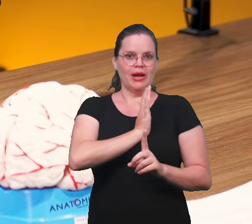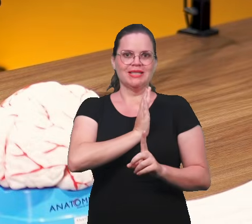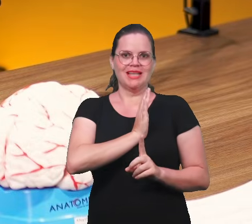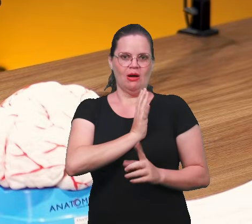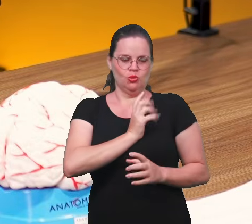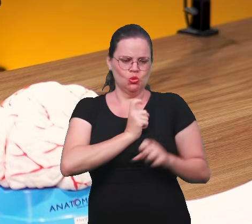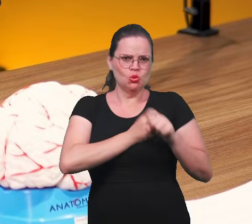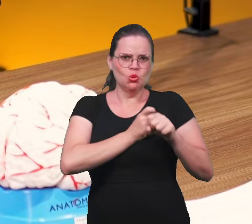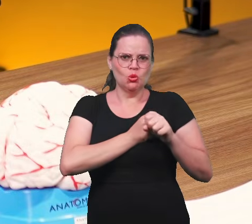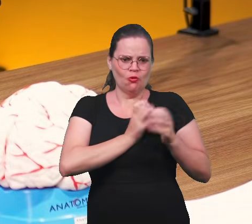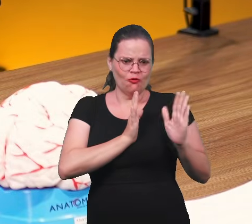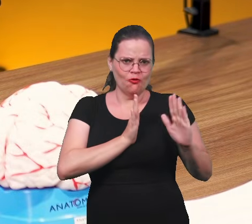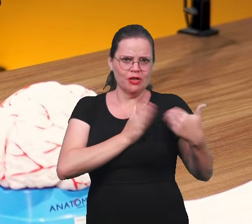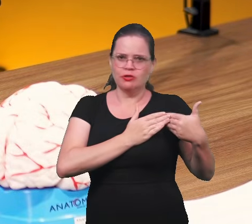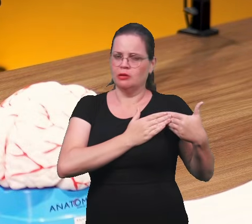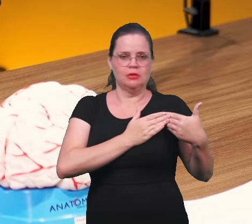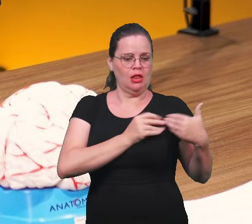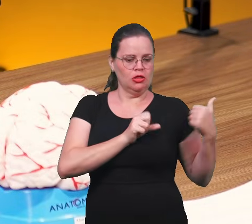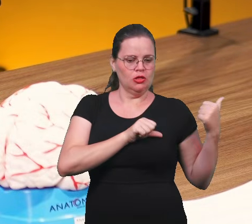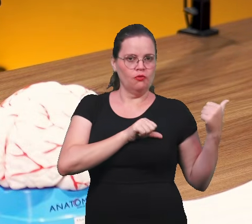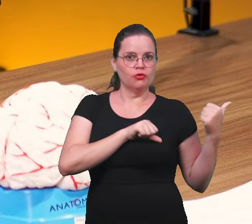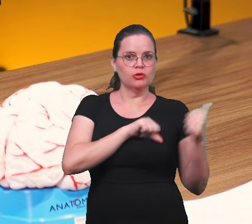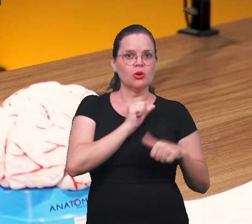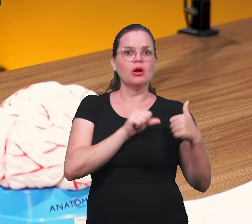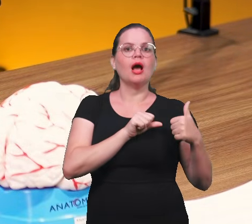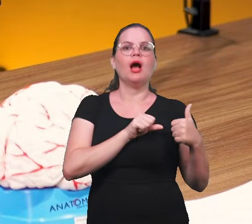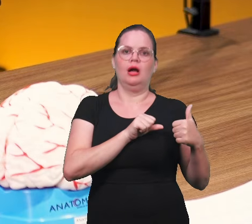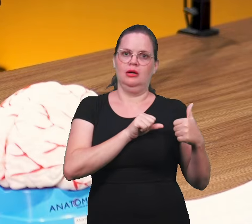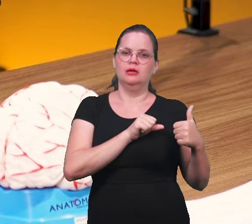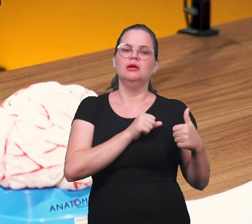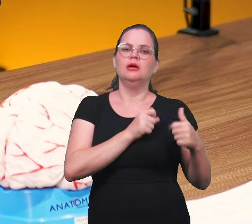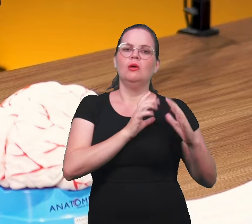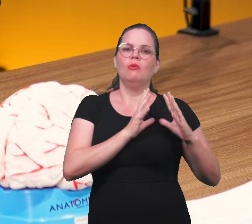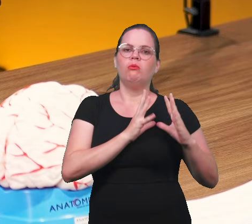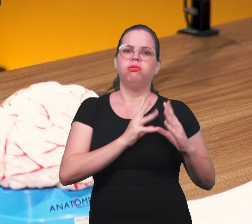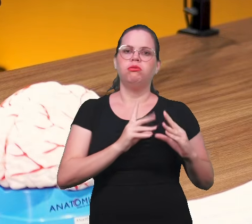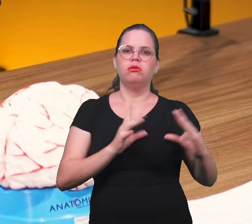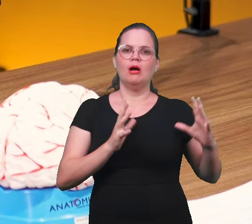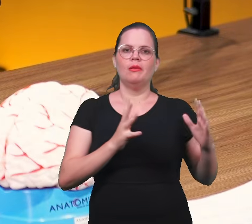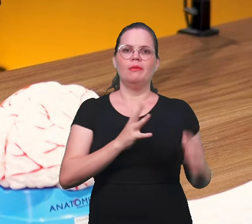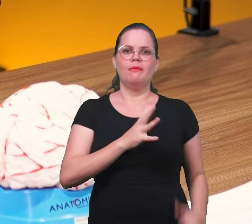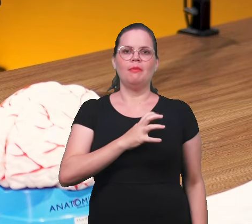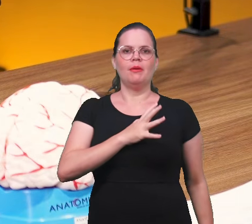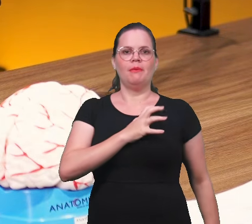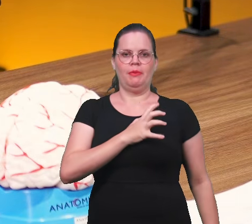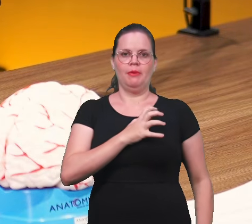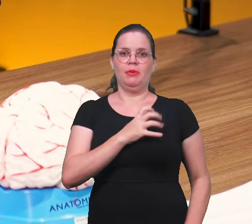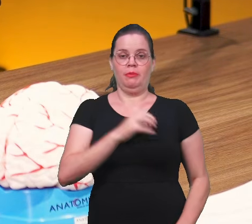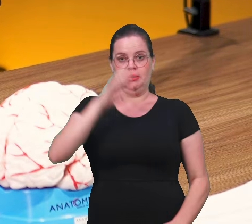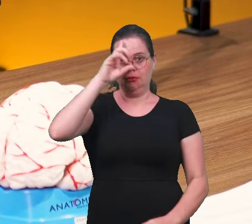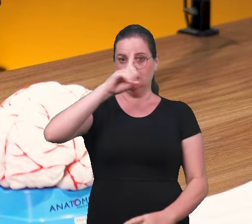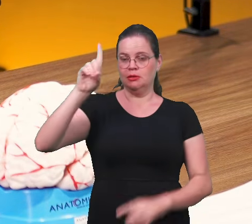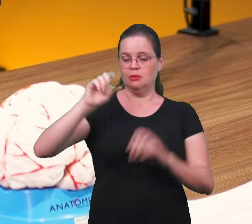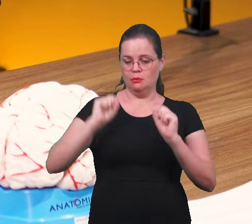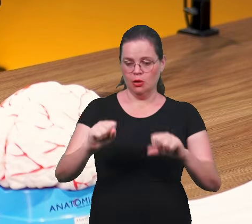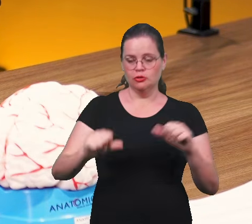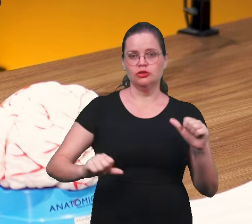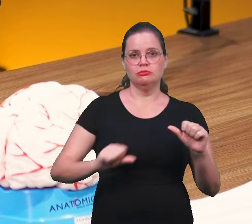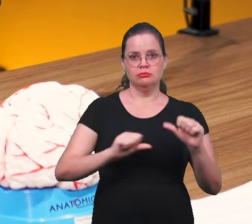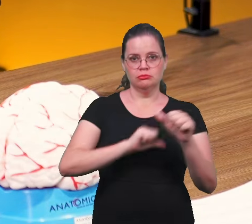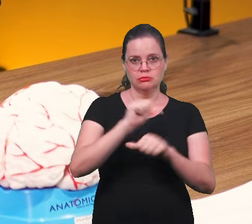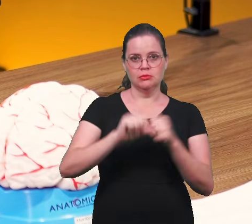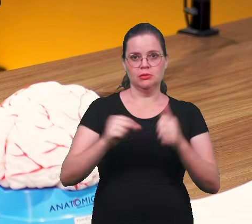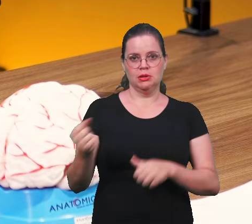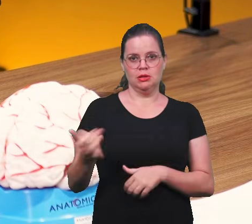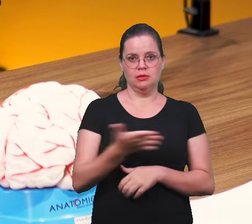o Senhor, olha só, o Senhor é poderoso para mudar, para transformar, né? E o texto também da palavra do Senhor no